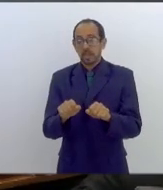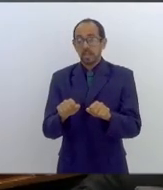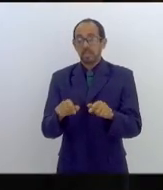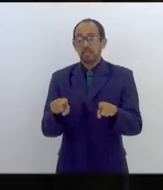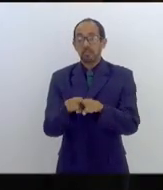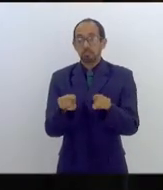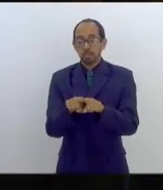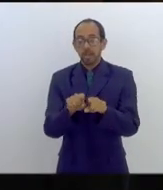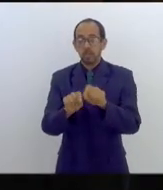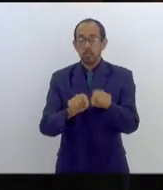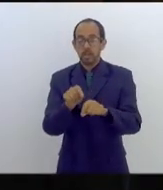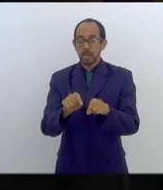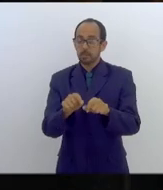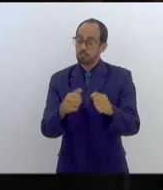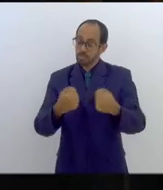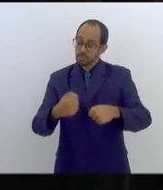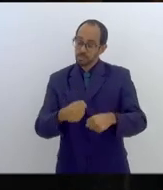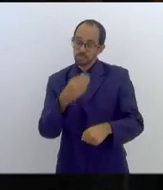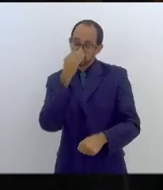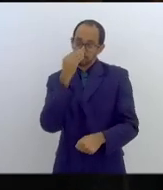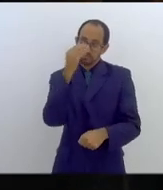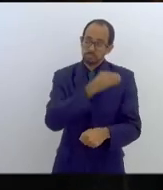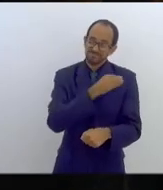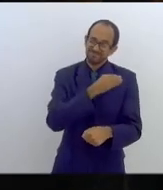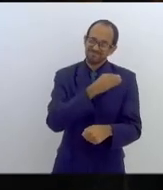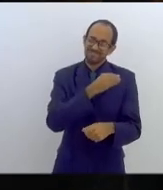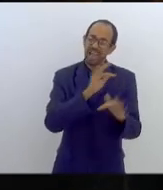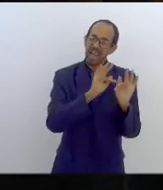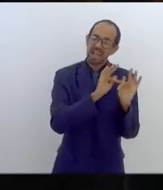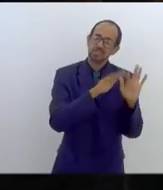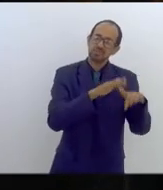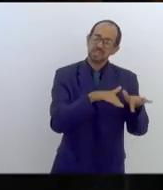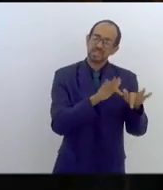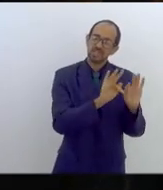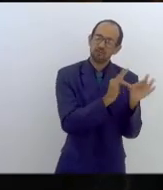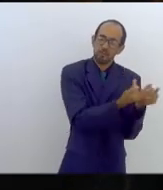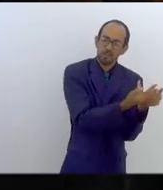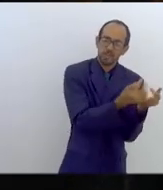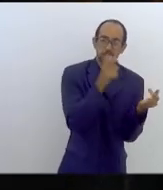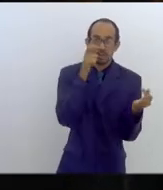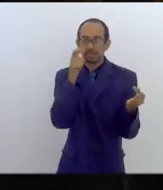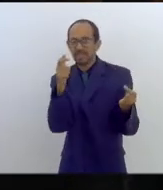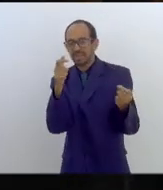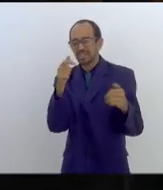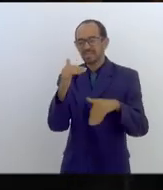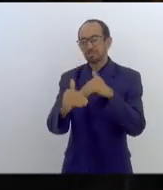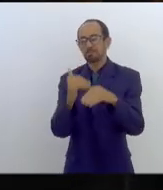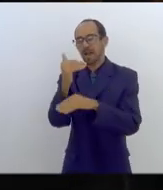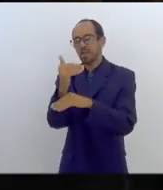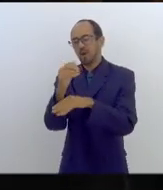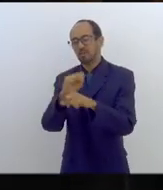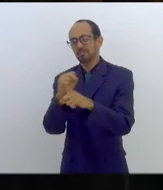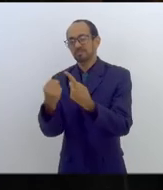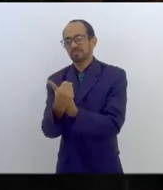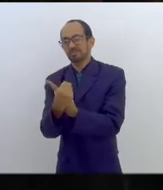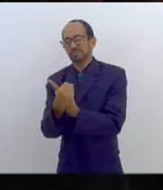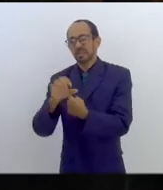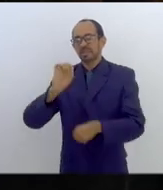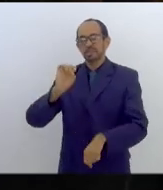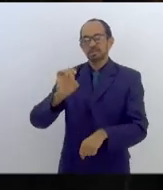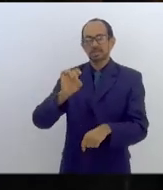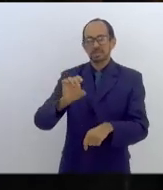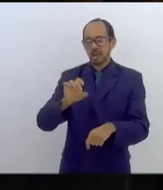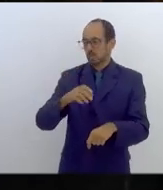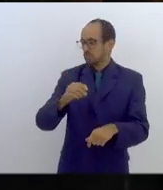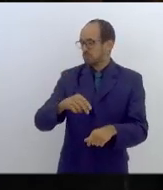tem que colocar de lado os interesses pessoais e familiares para atender o interesse maior da sociedade especial daqueles